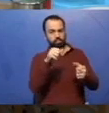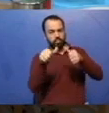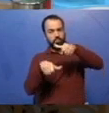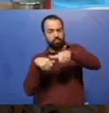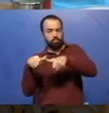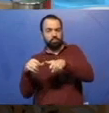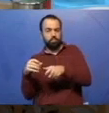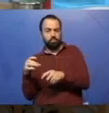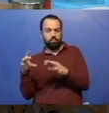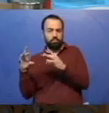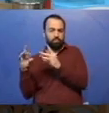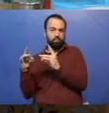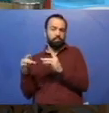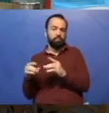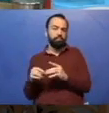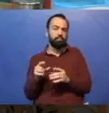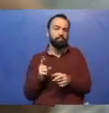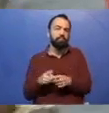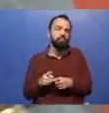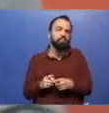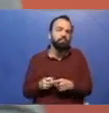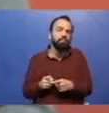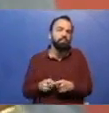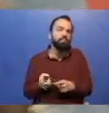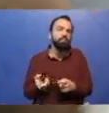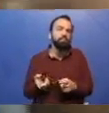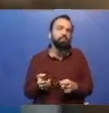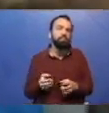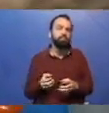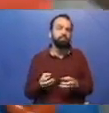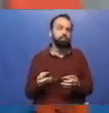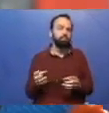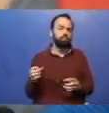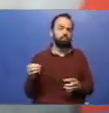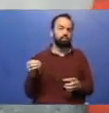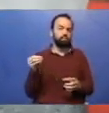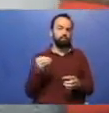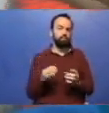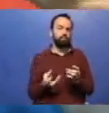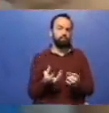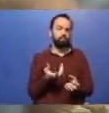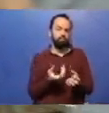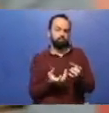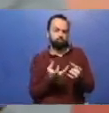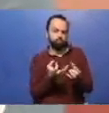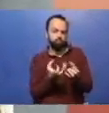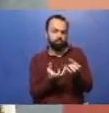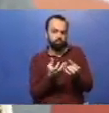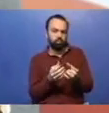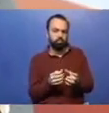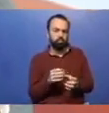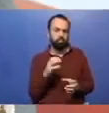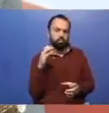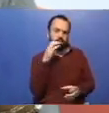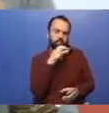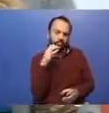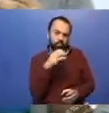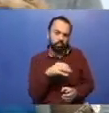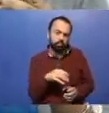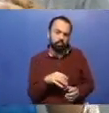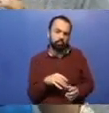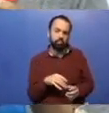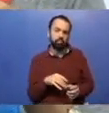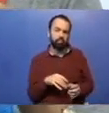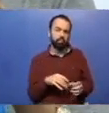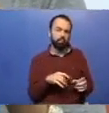professora, o gelo derreteu? Ele derreteu porque ele ganhou calor. Eu retirei o gelo, né, do